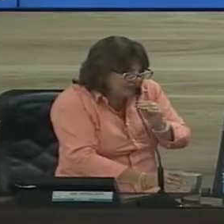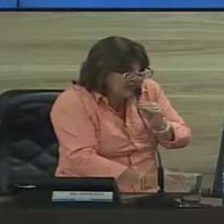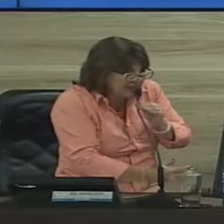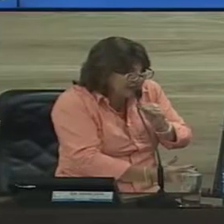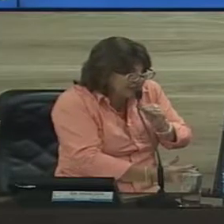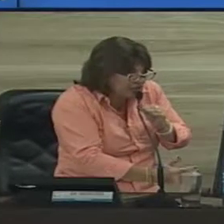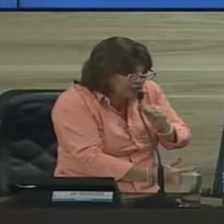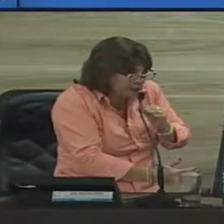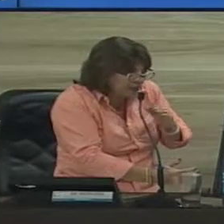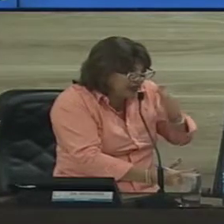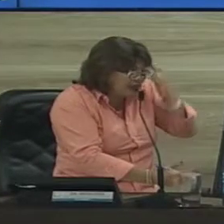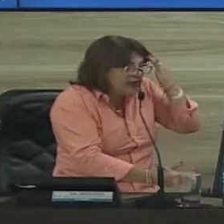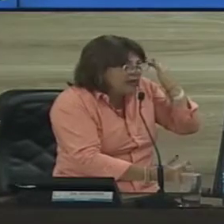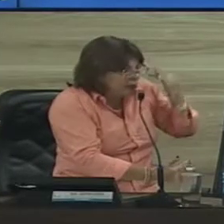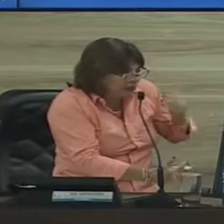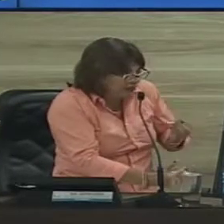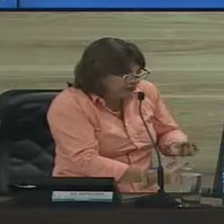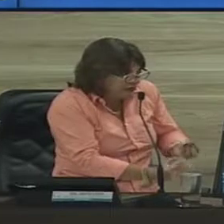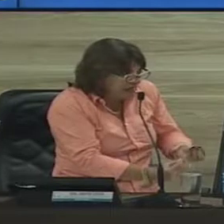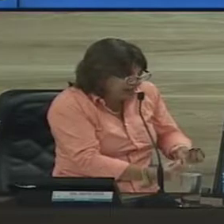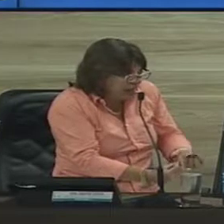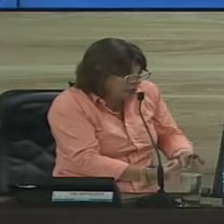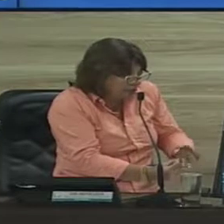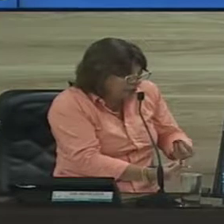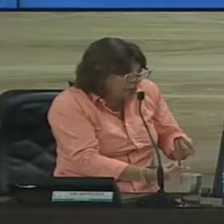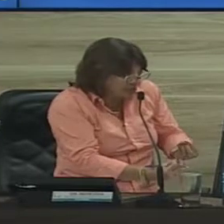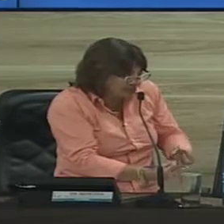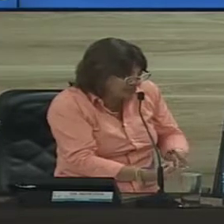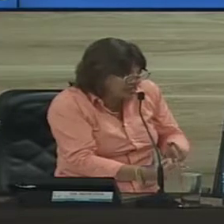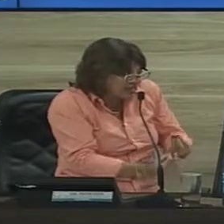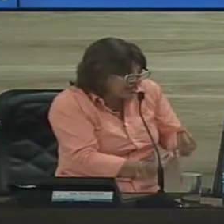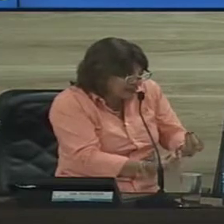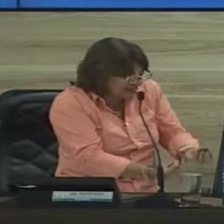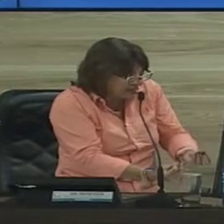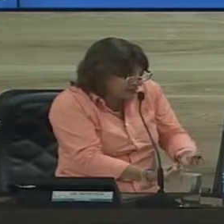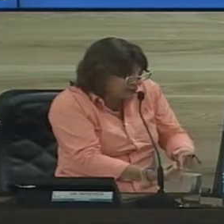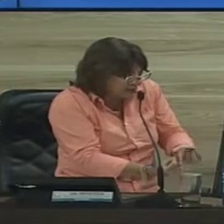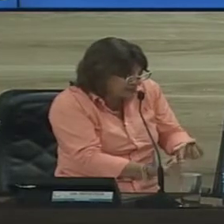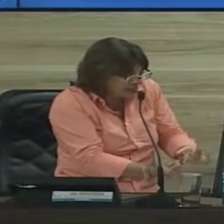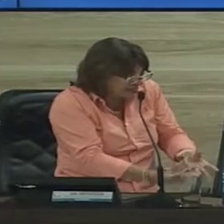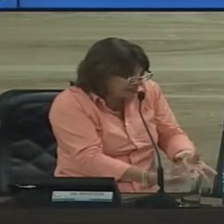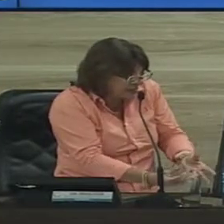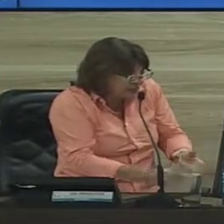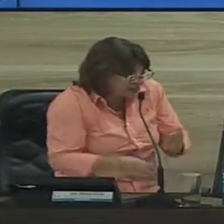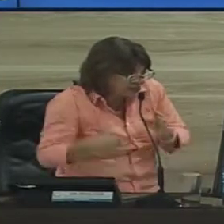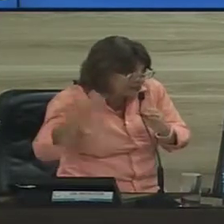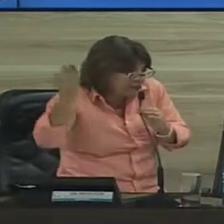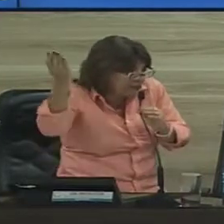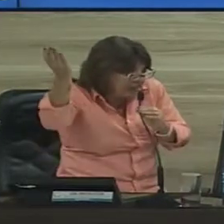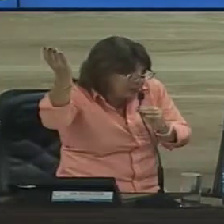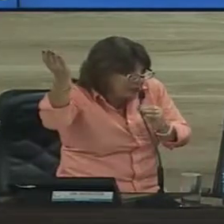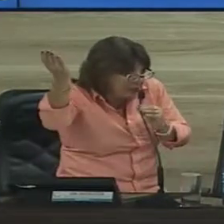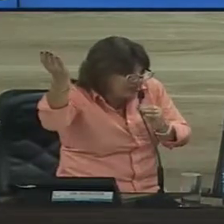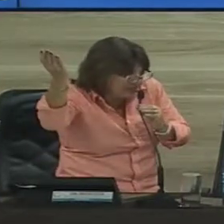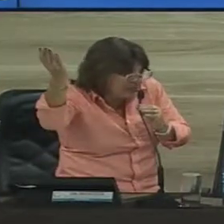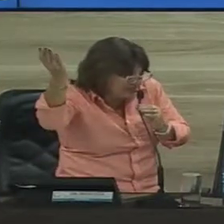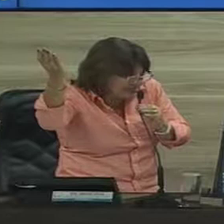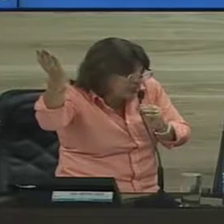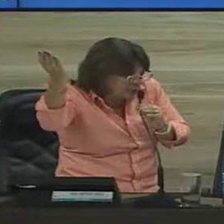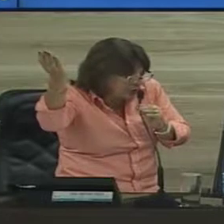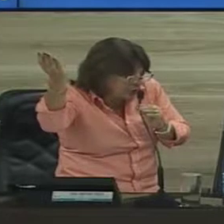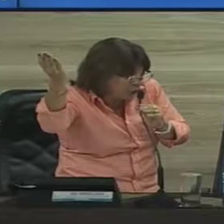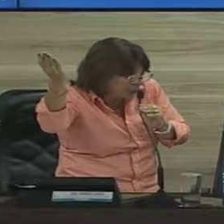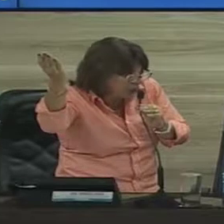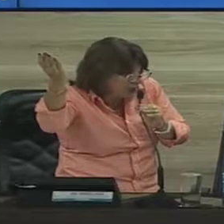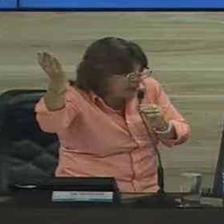nos facilita a gente realmente ver aonde pode, a área da situação mais crítica da cidade, como, por exemplo, essa